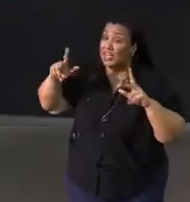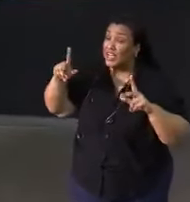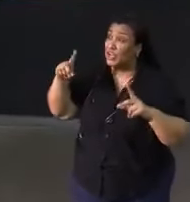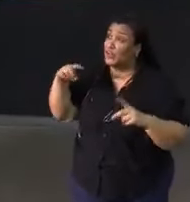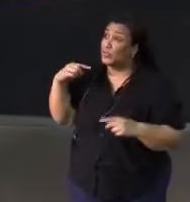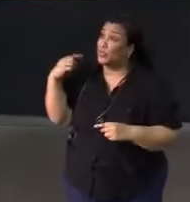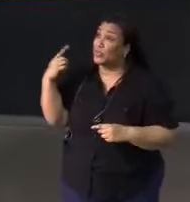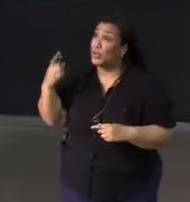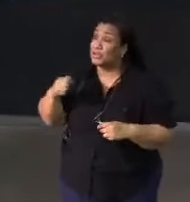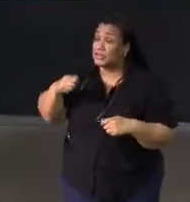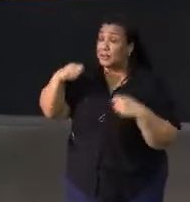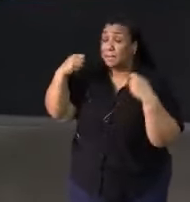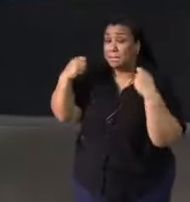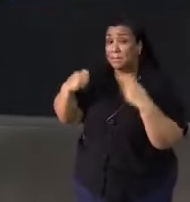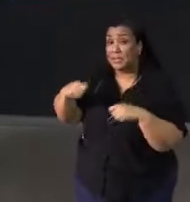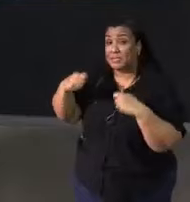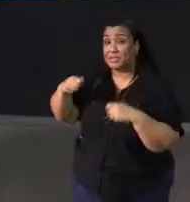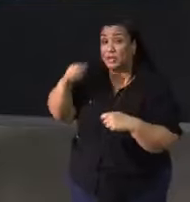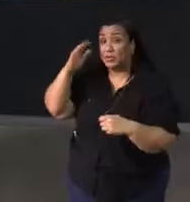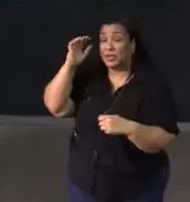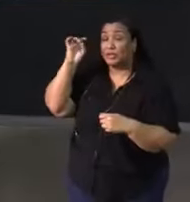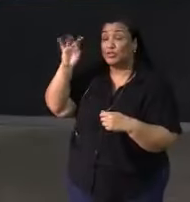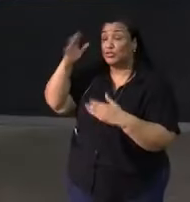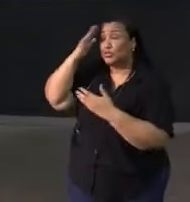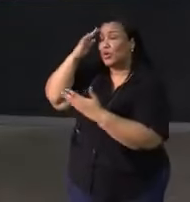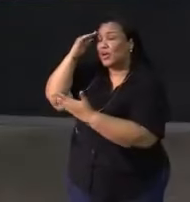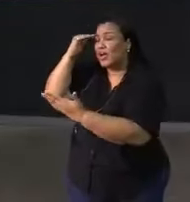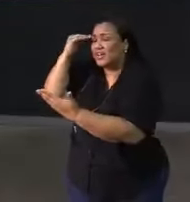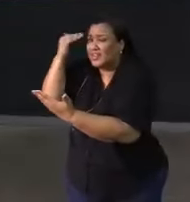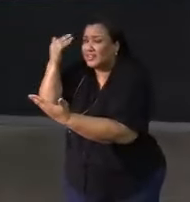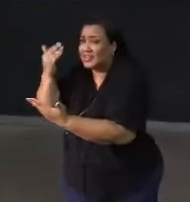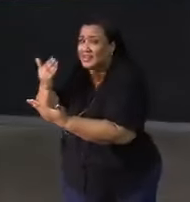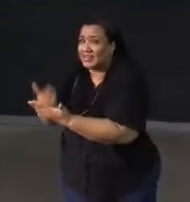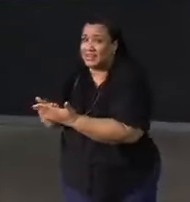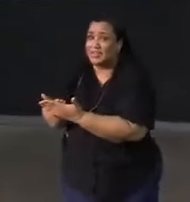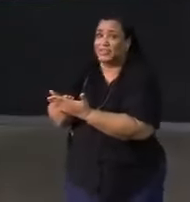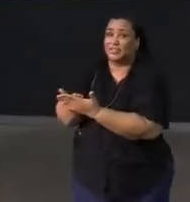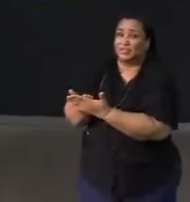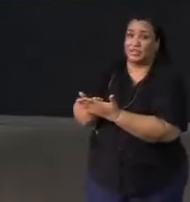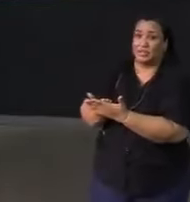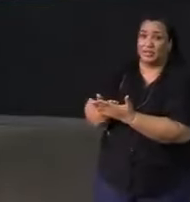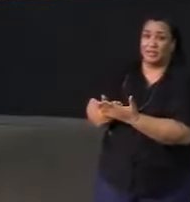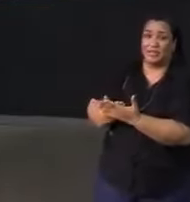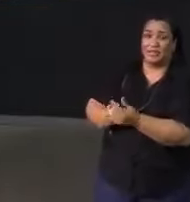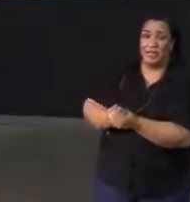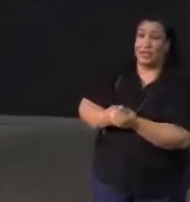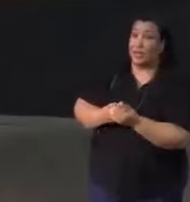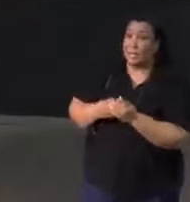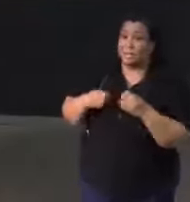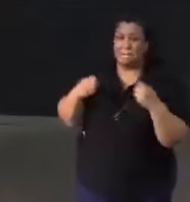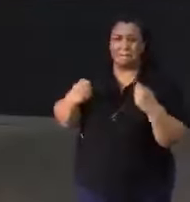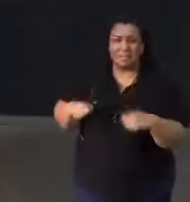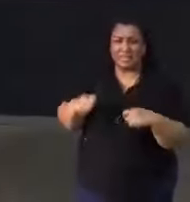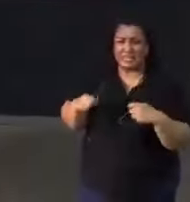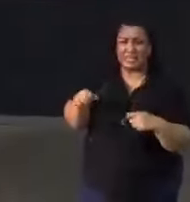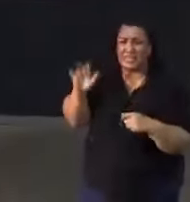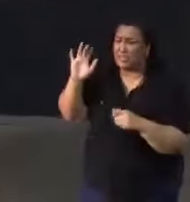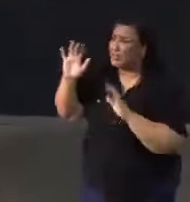um pulinho em volta, enterrar no quintal, jogar um litro de azeite, você... A gente está sempre buscando um ponto de contato,